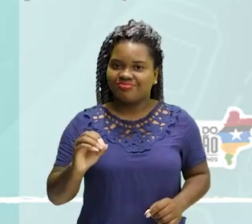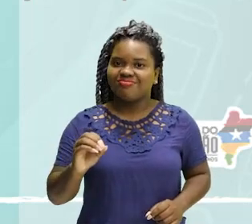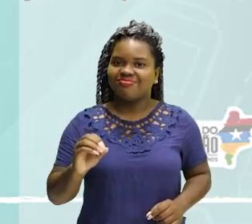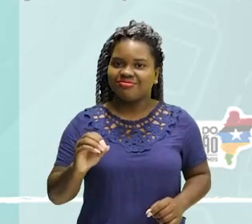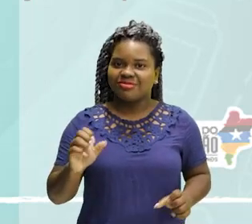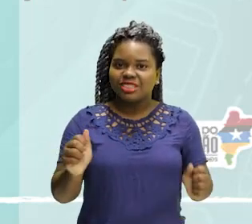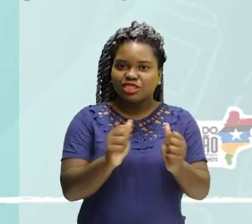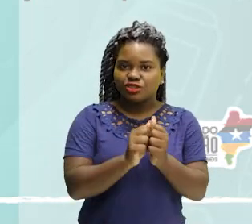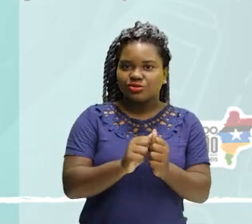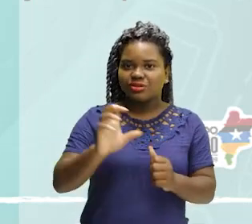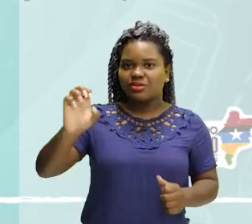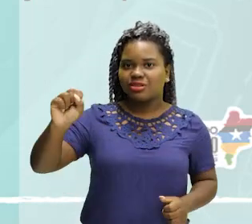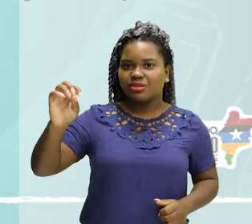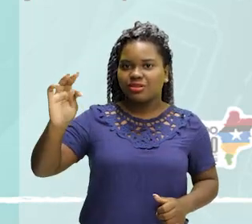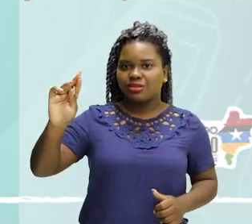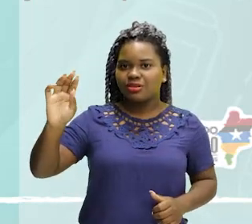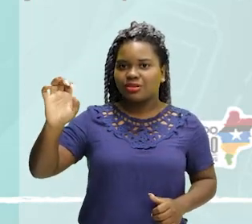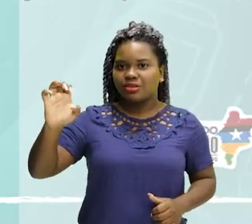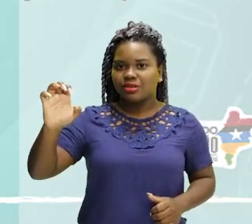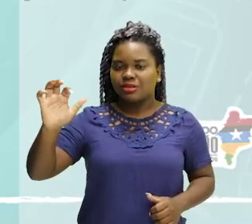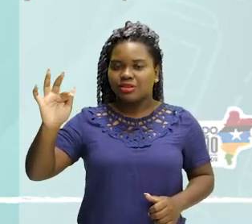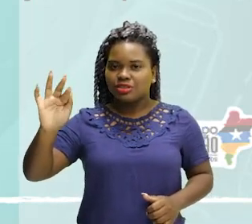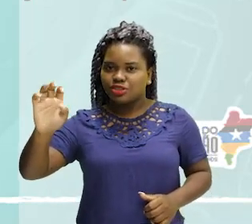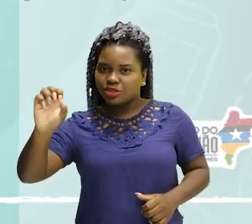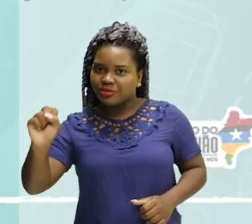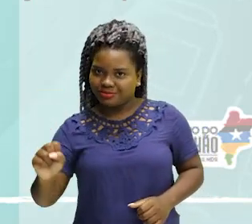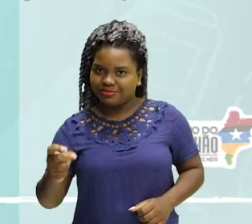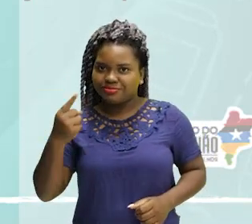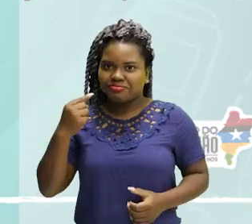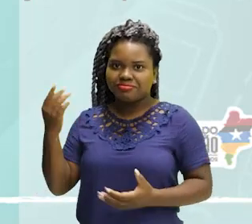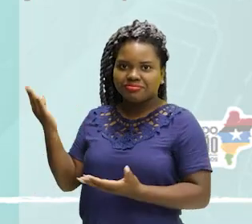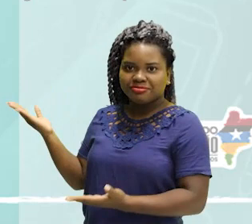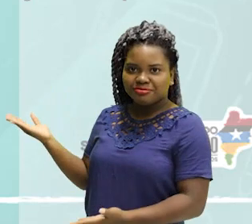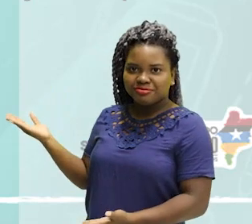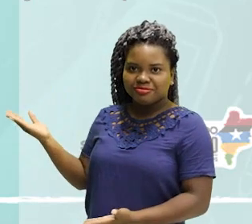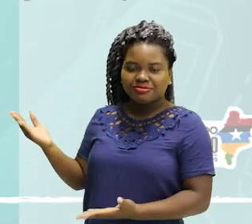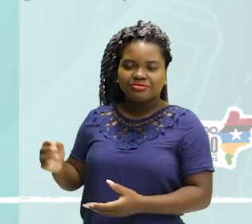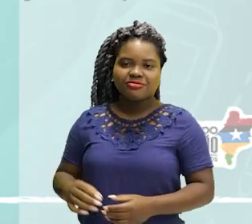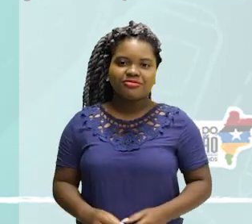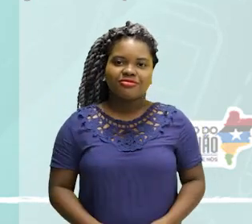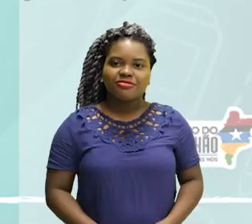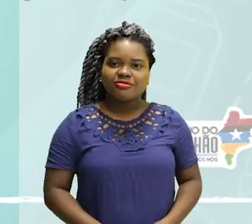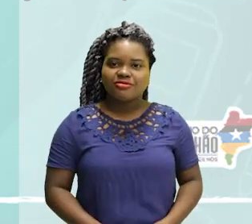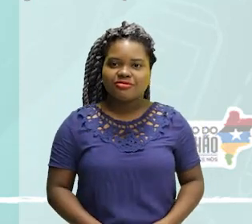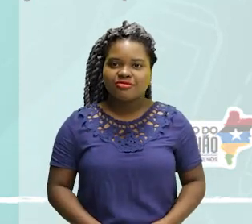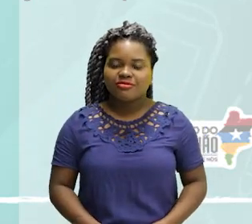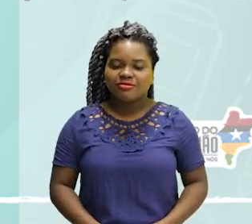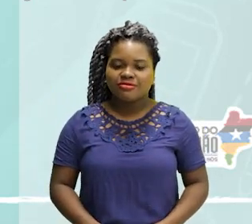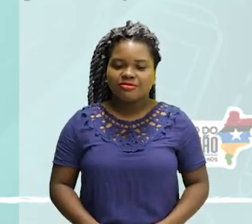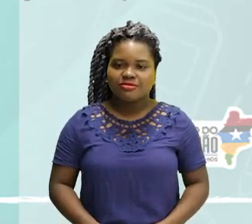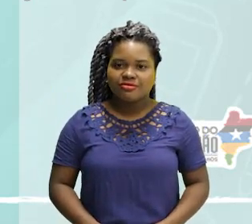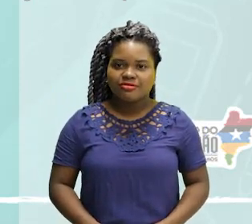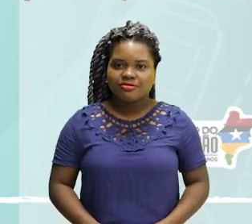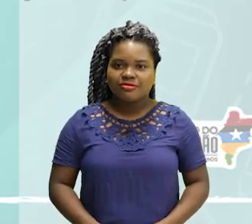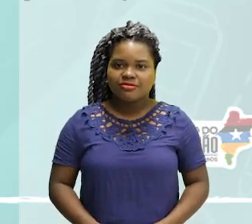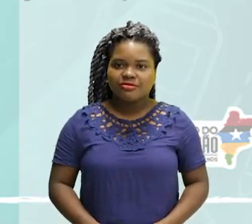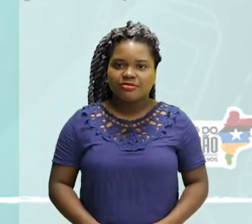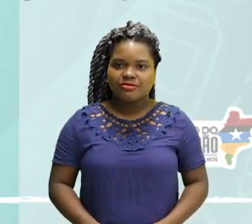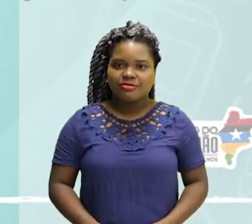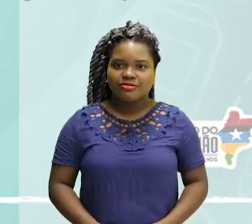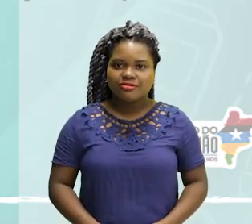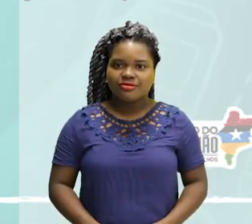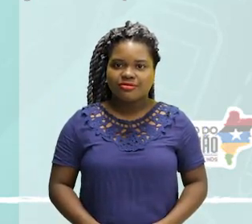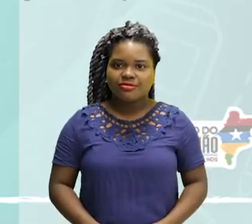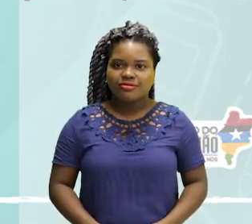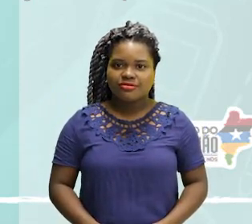estrofes. As origens literárias da poesia apontam que ela nasceu para ser cantada, por isso a preocupação